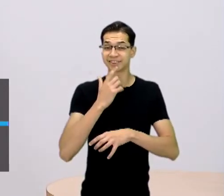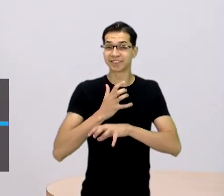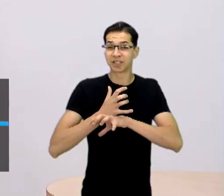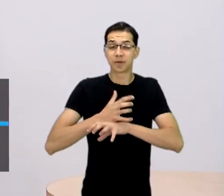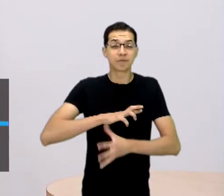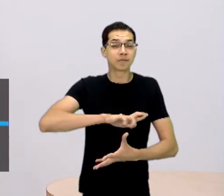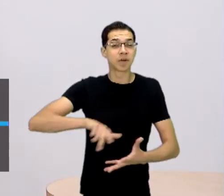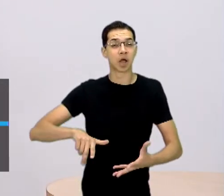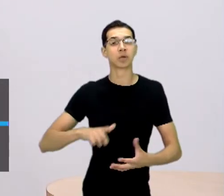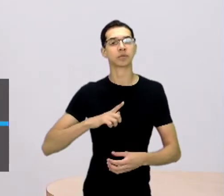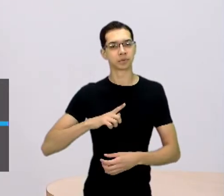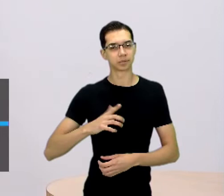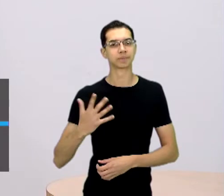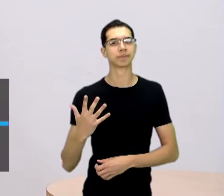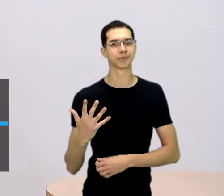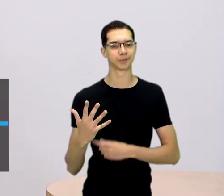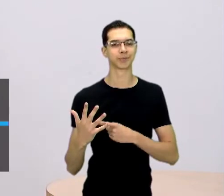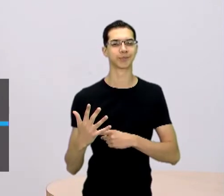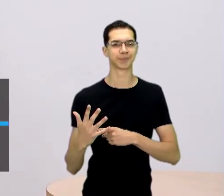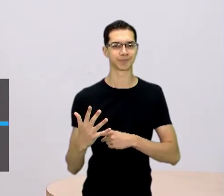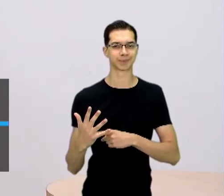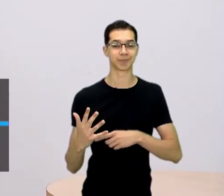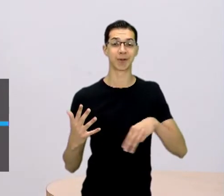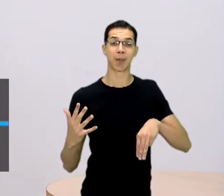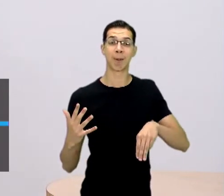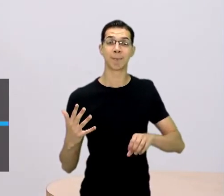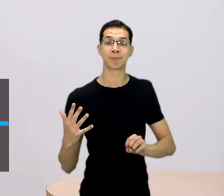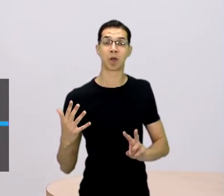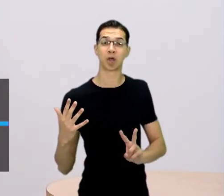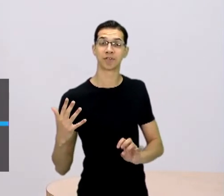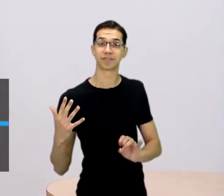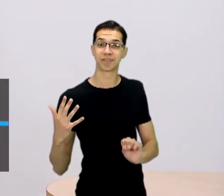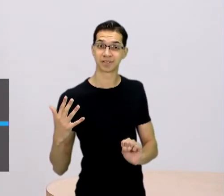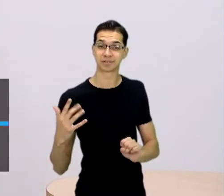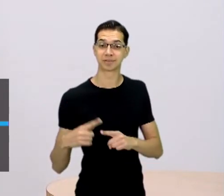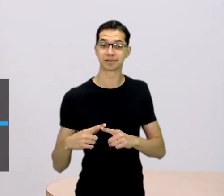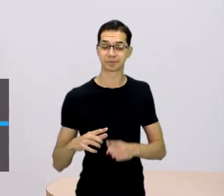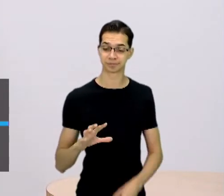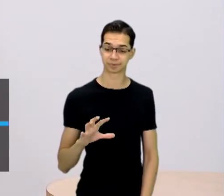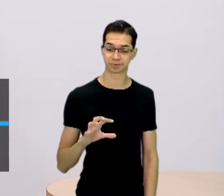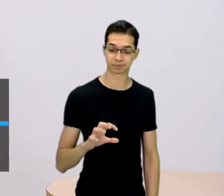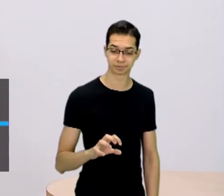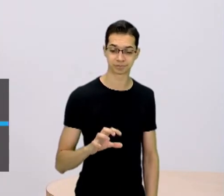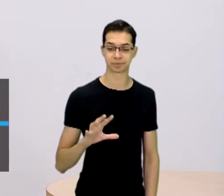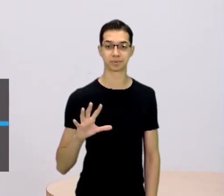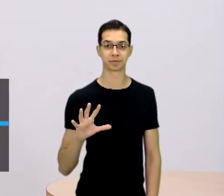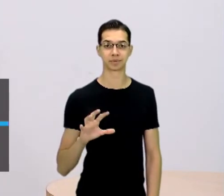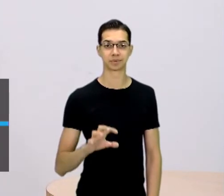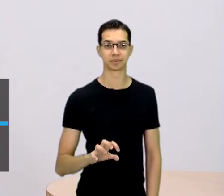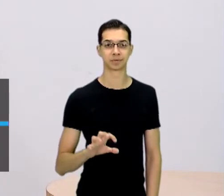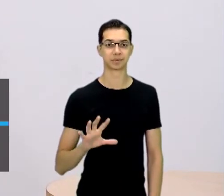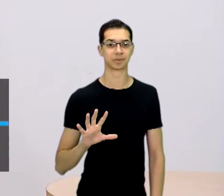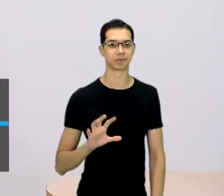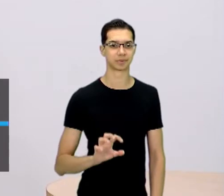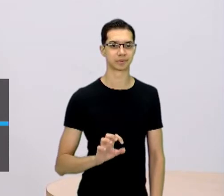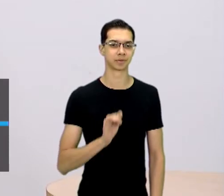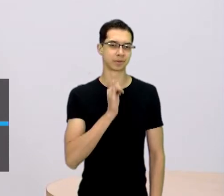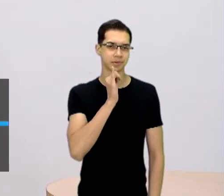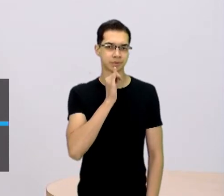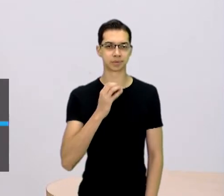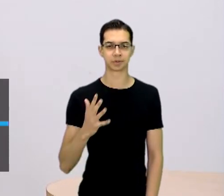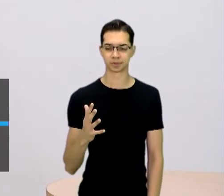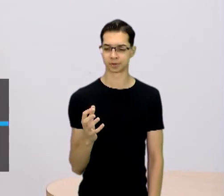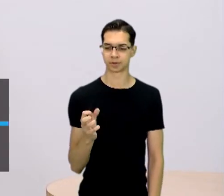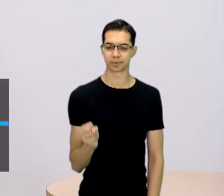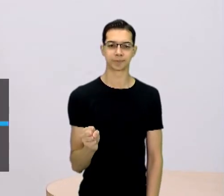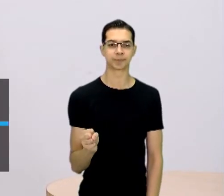Uma série de ossos móveis, né, que permitem então que eu faça, né, que eu dobre, por exemplo, os meus